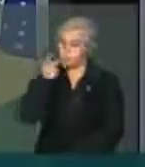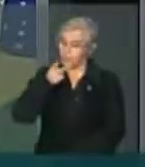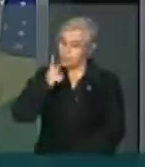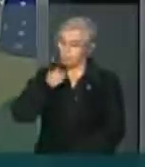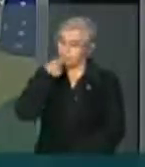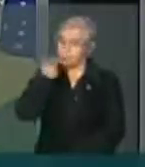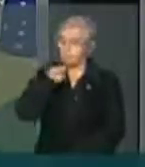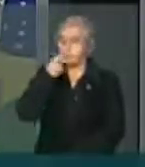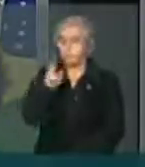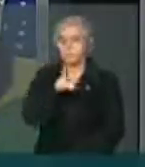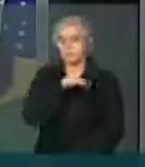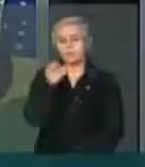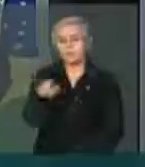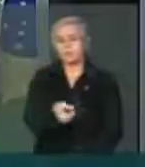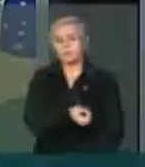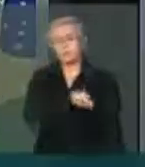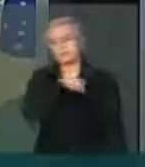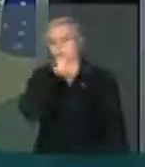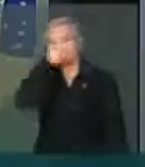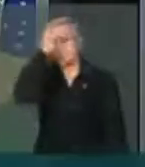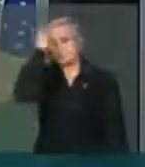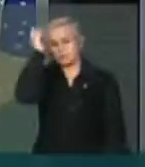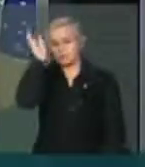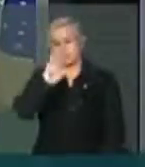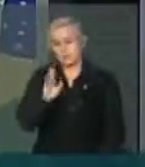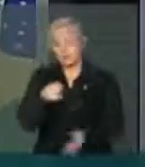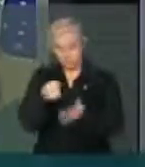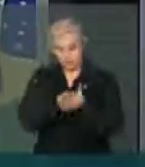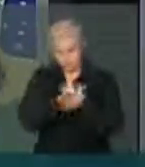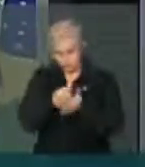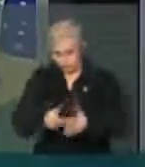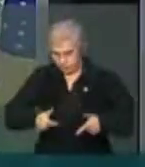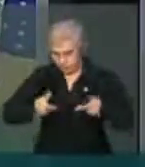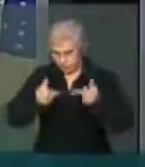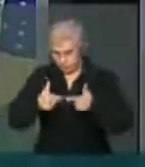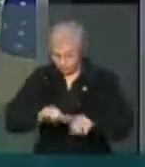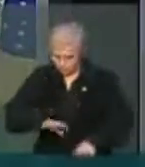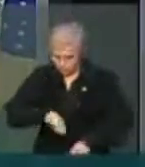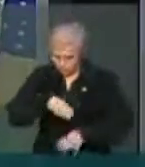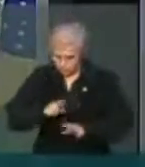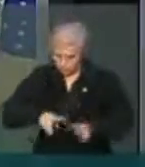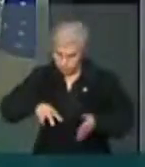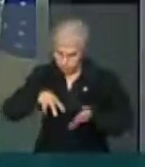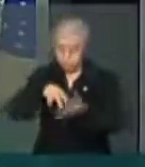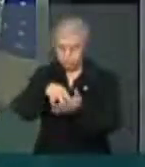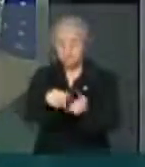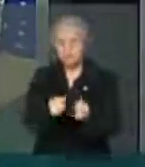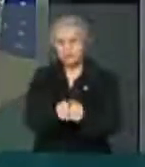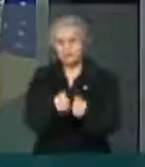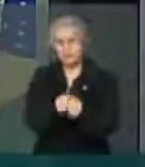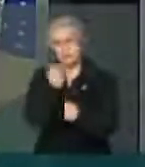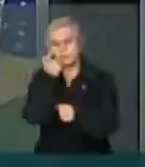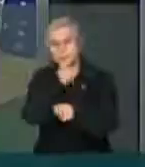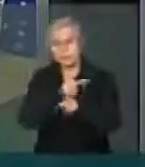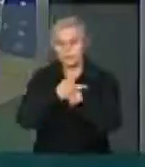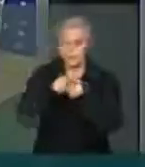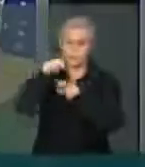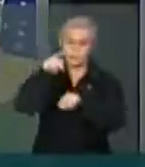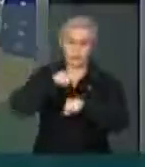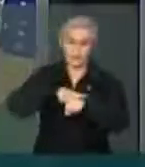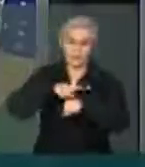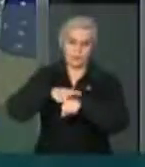desses brasileiros que empenharam o seu prestígio pela vitória daquele